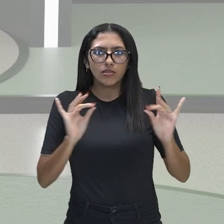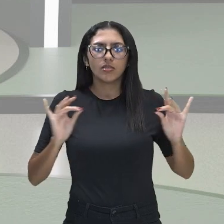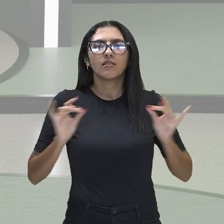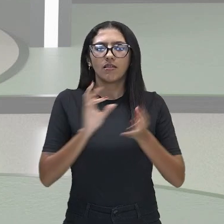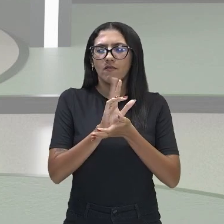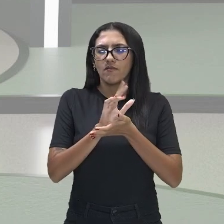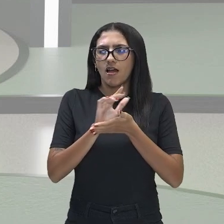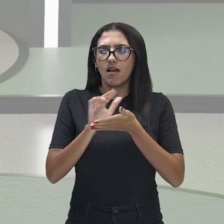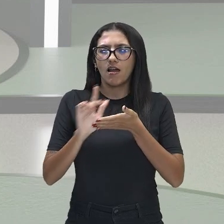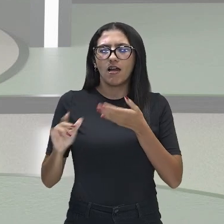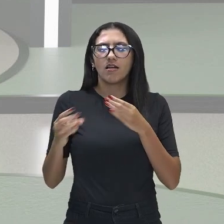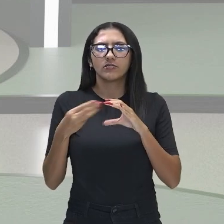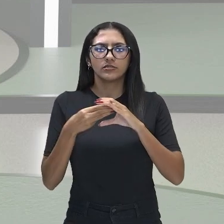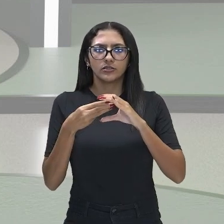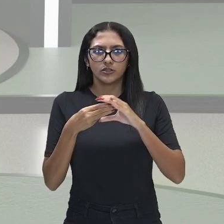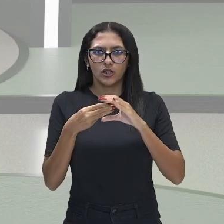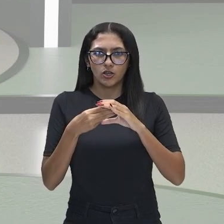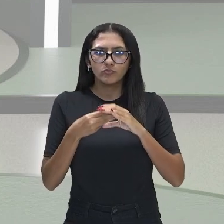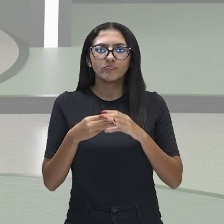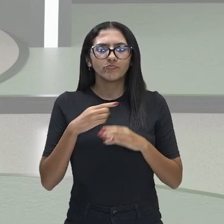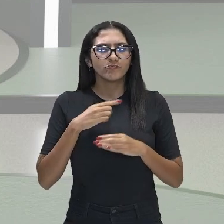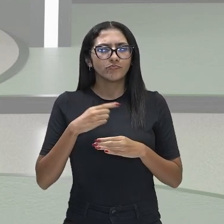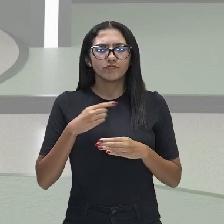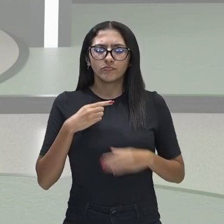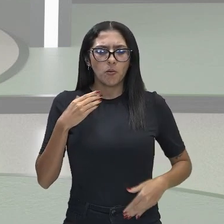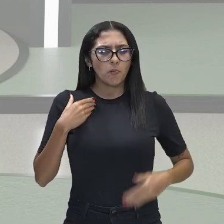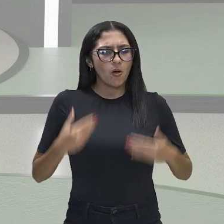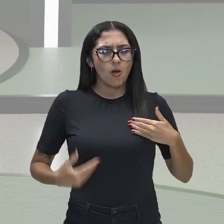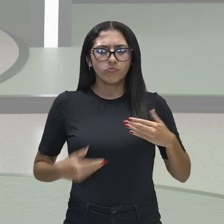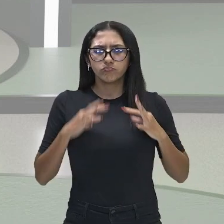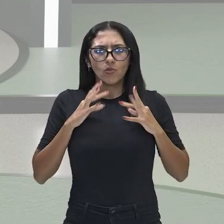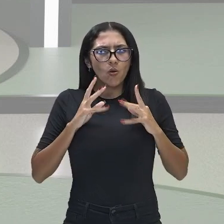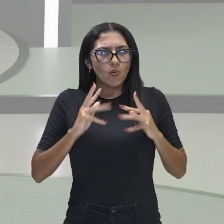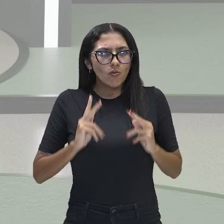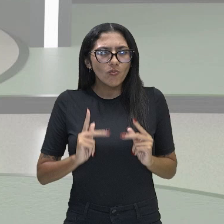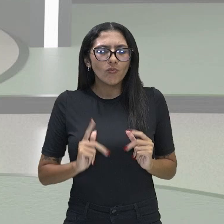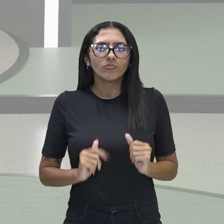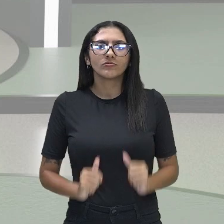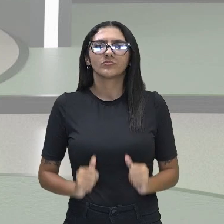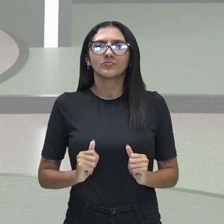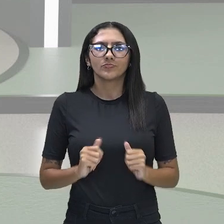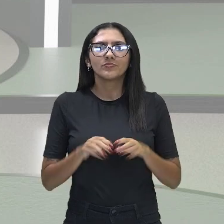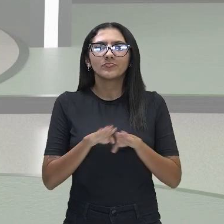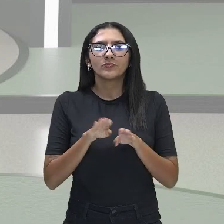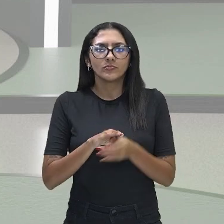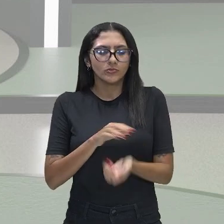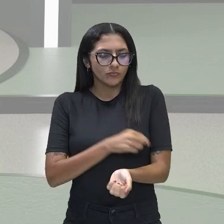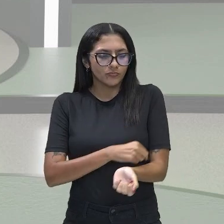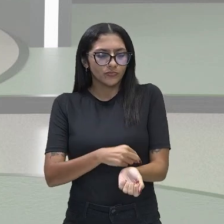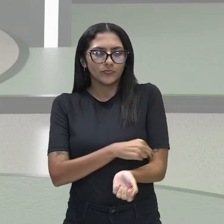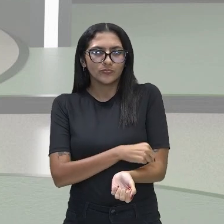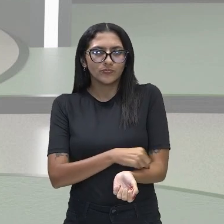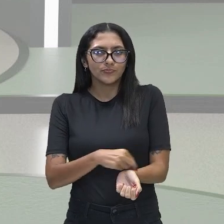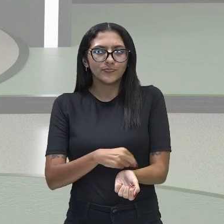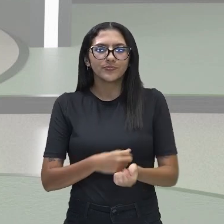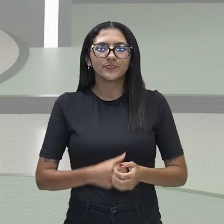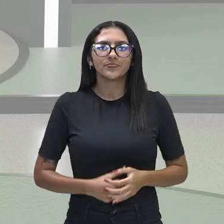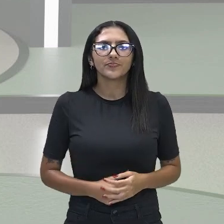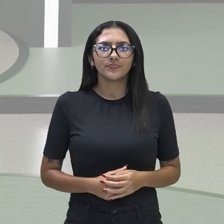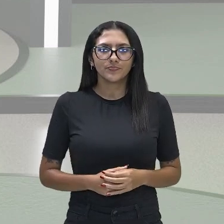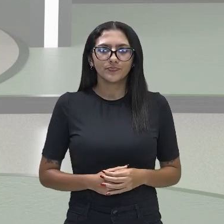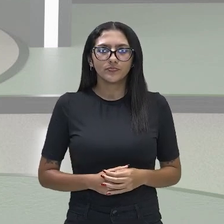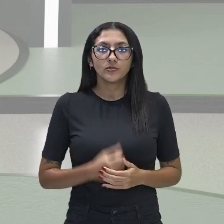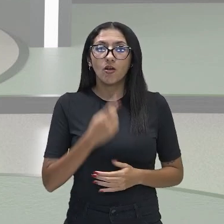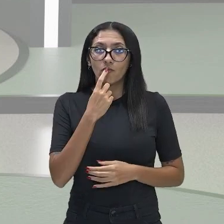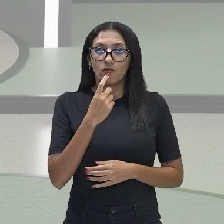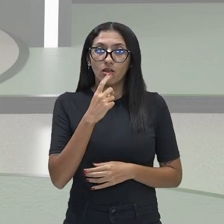diferentes tipos de células e circula por todo o nosso corpo através dos vasos sanguíneos. O nosso sangue